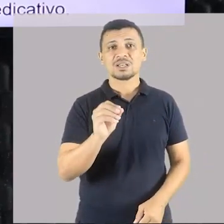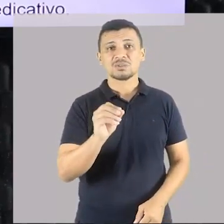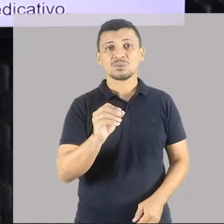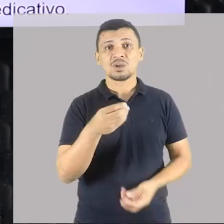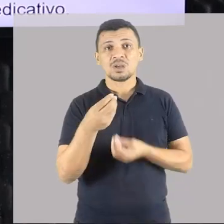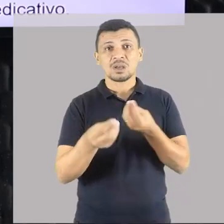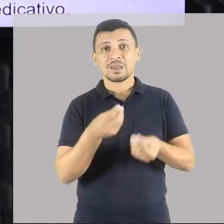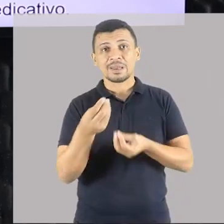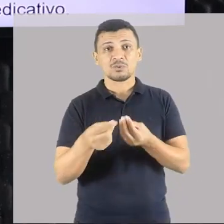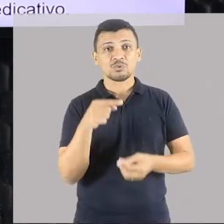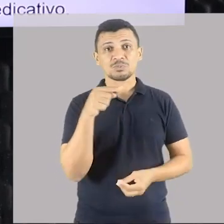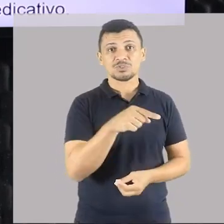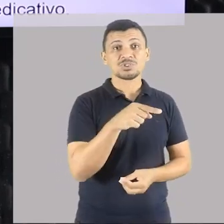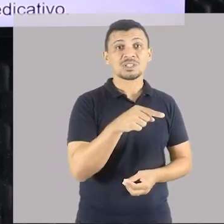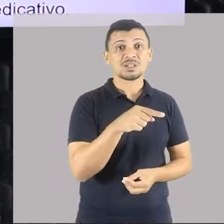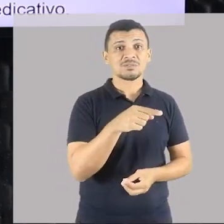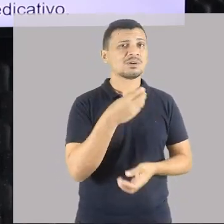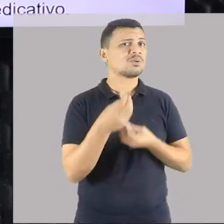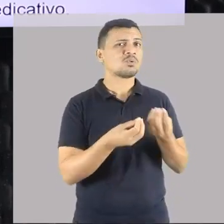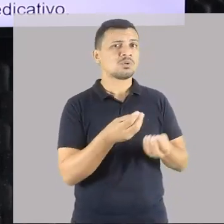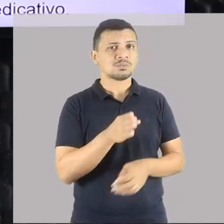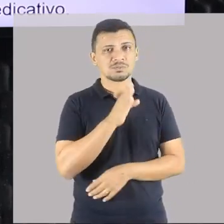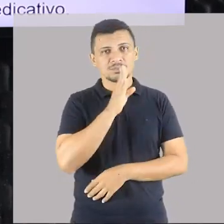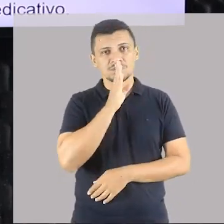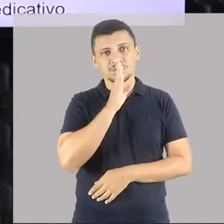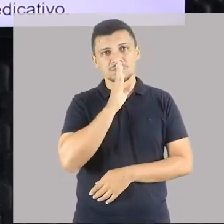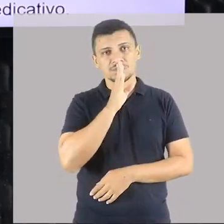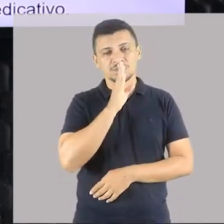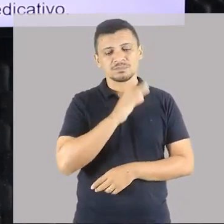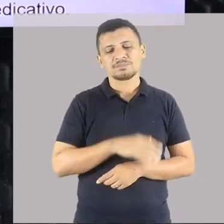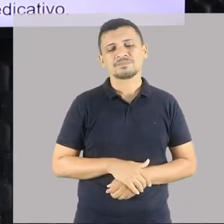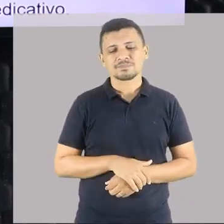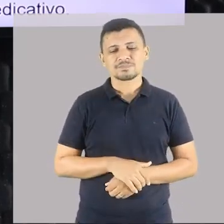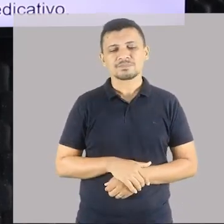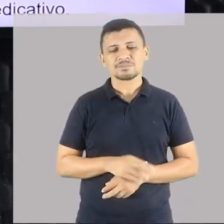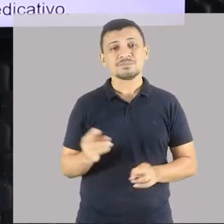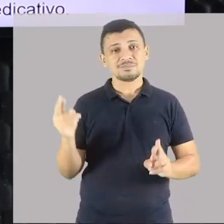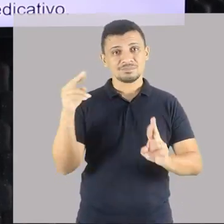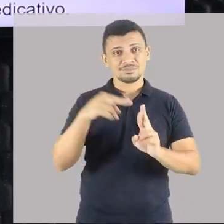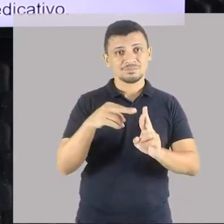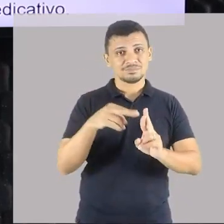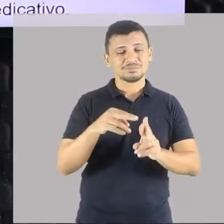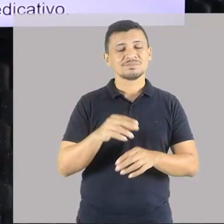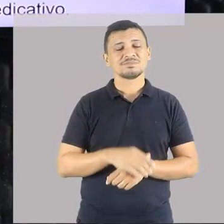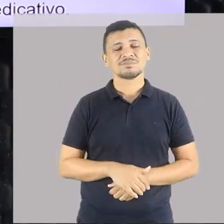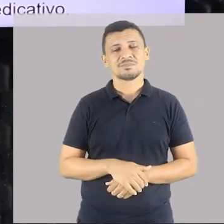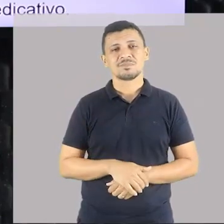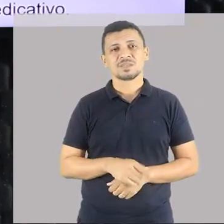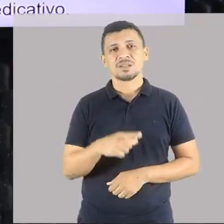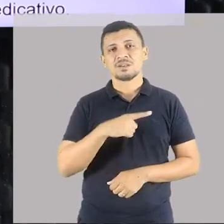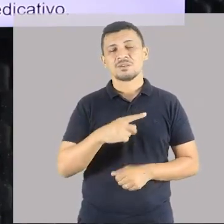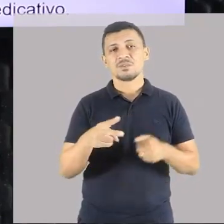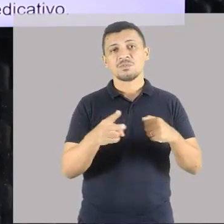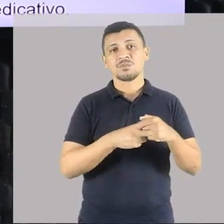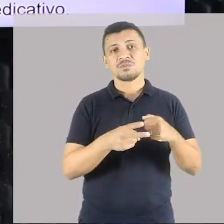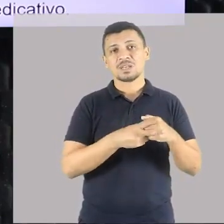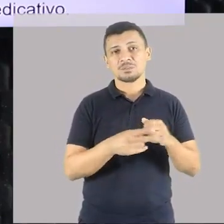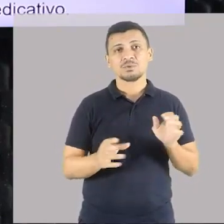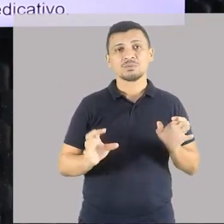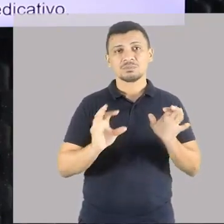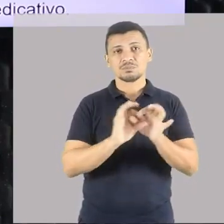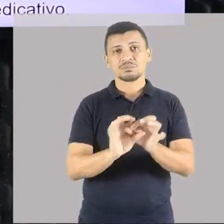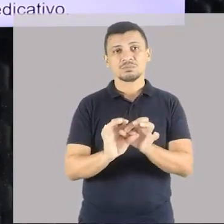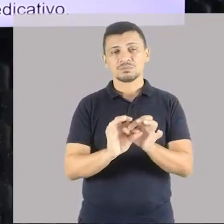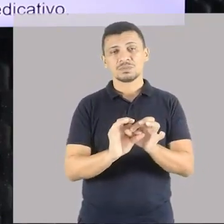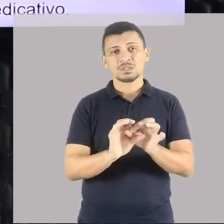estado. É o estado como ele estava. Como? Calado, certo? Essa é a referência. Então, quando eu tenho o verbo de ligação,